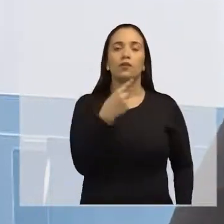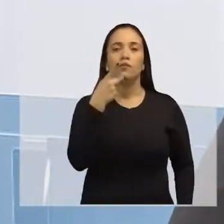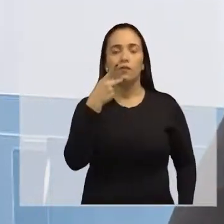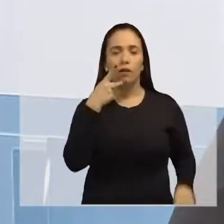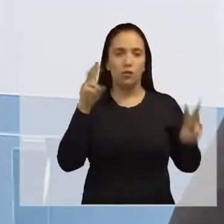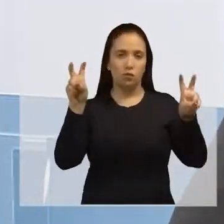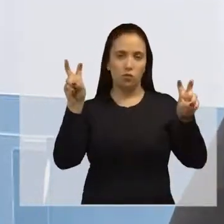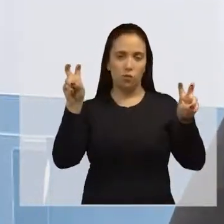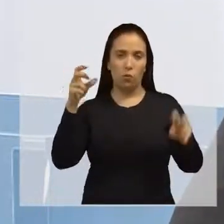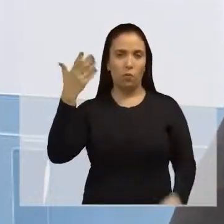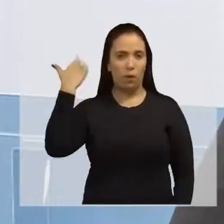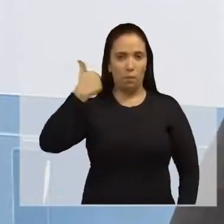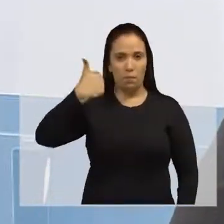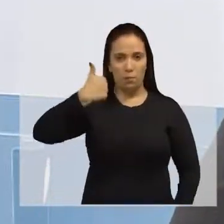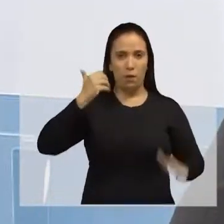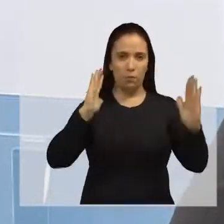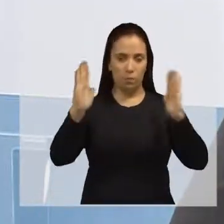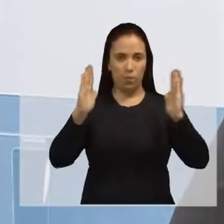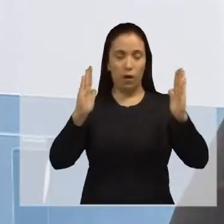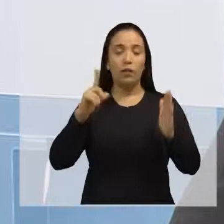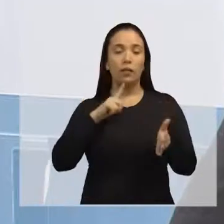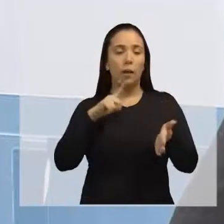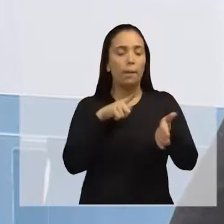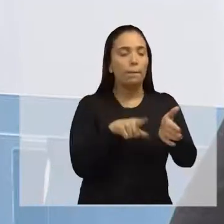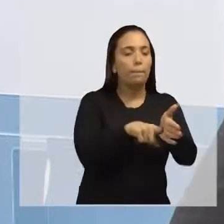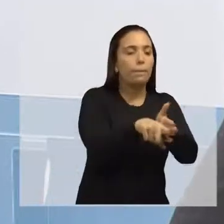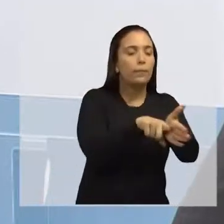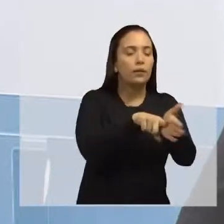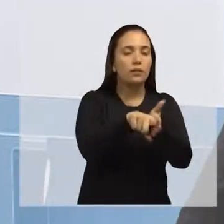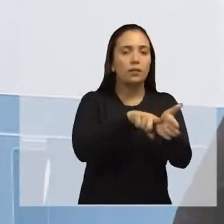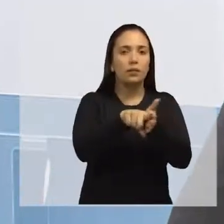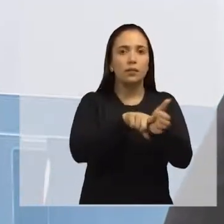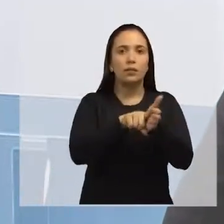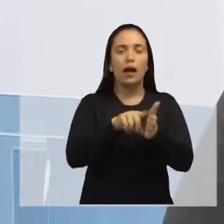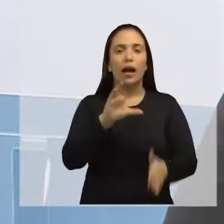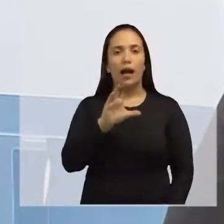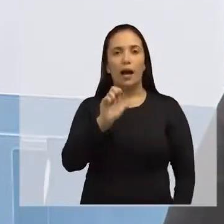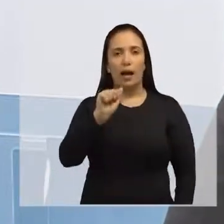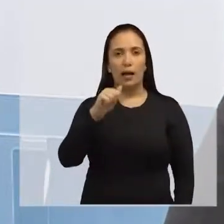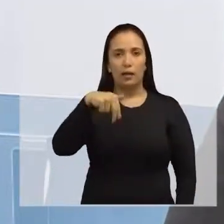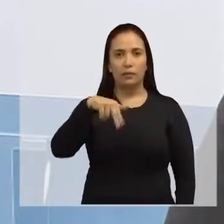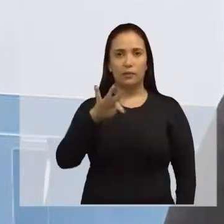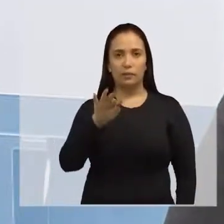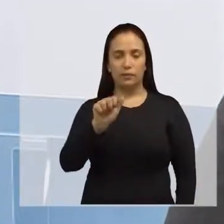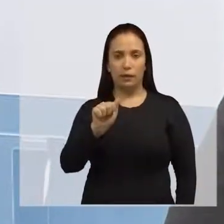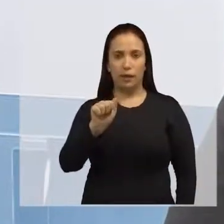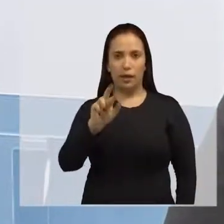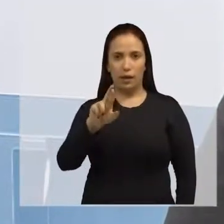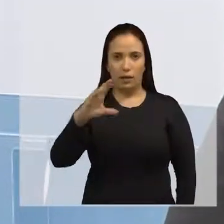já, dizendo em uma pesquisa realizada pela Cantar Ibope,